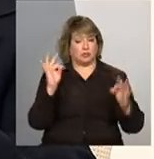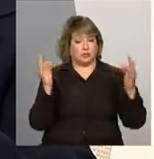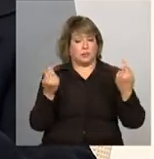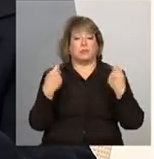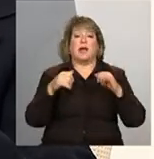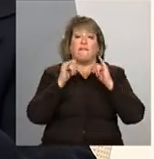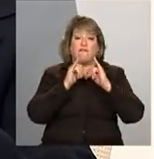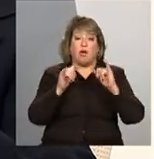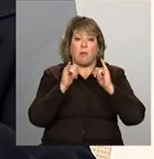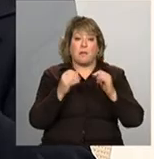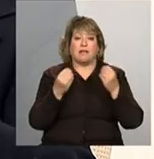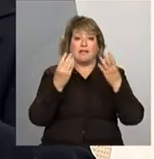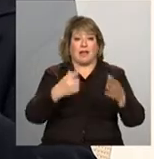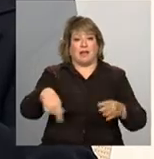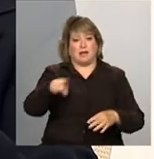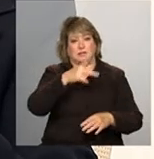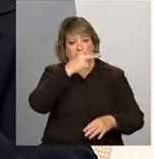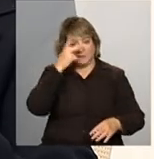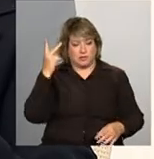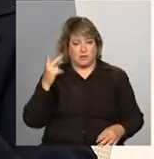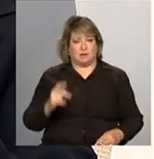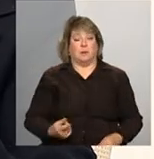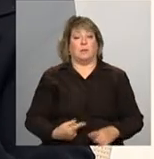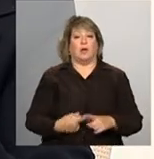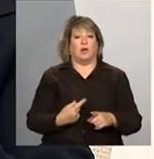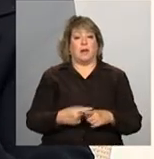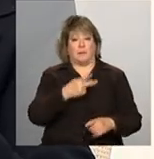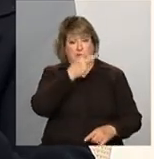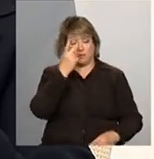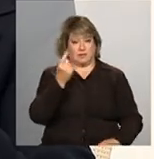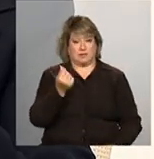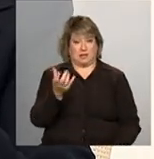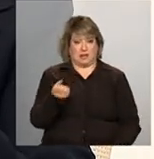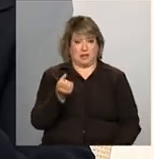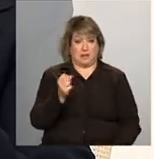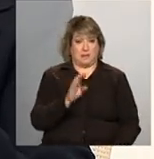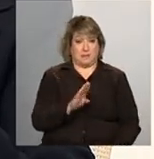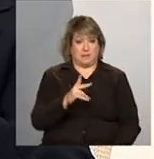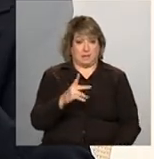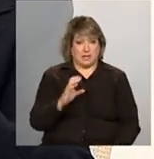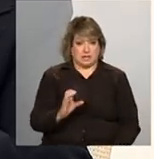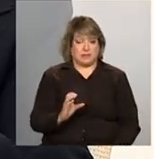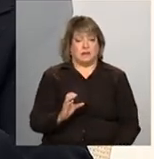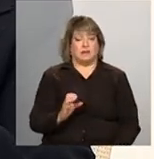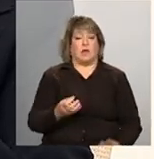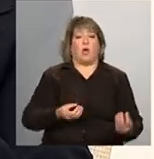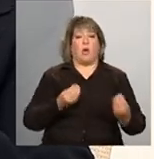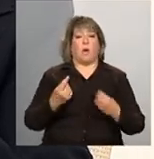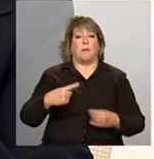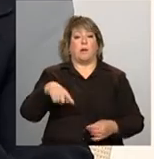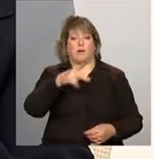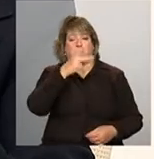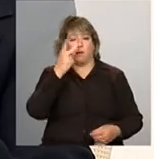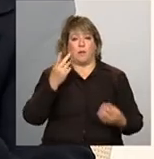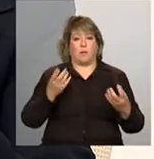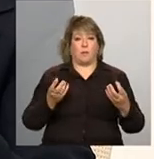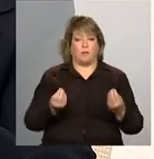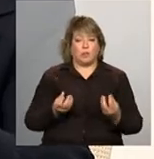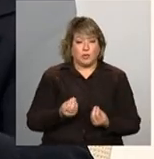essa informação, não é? Porque os beneficiários do BPC, como são esse público